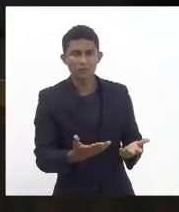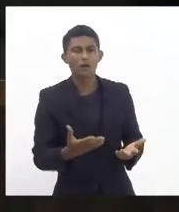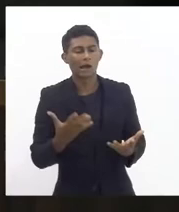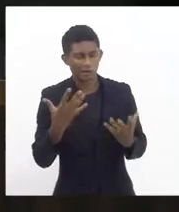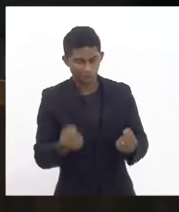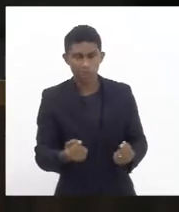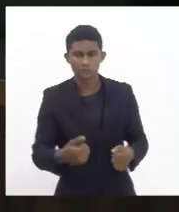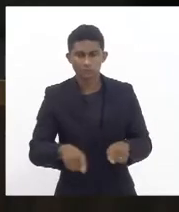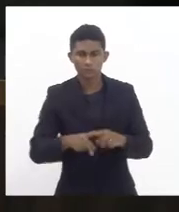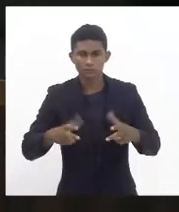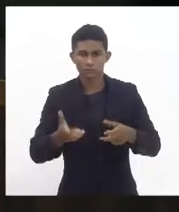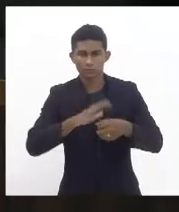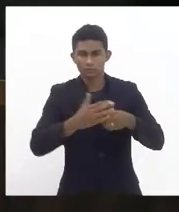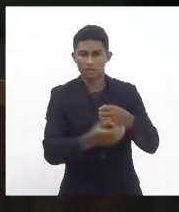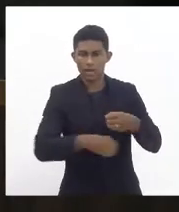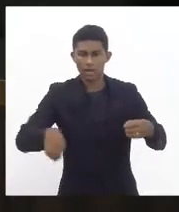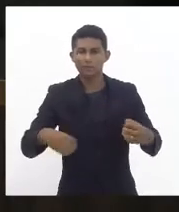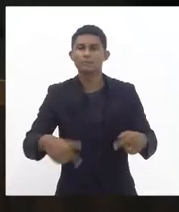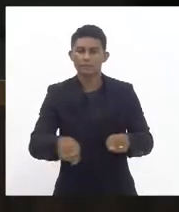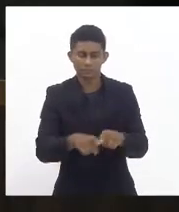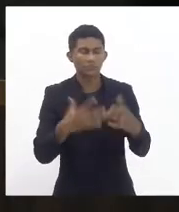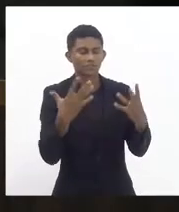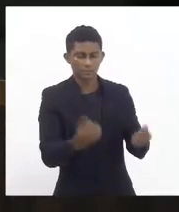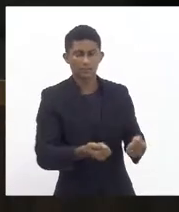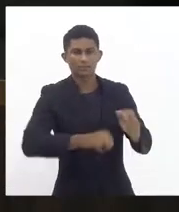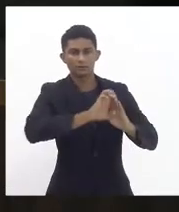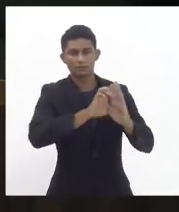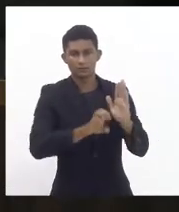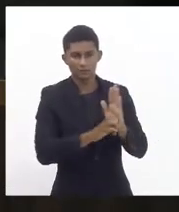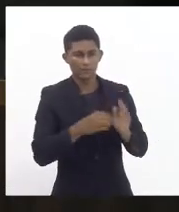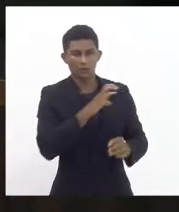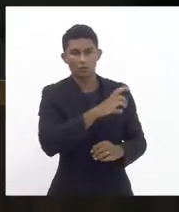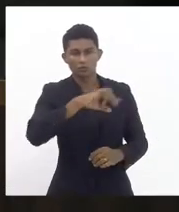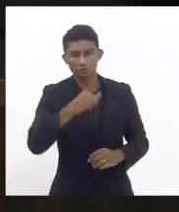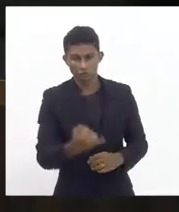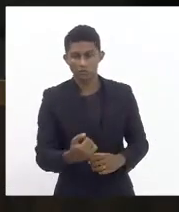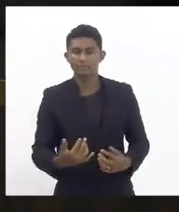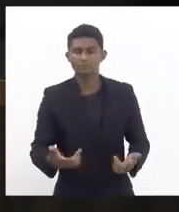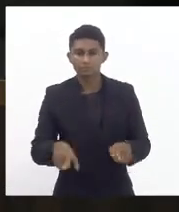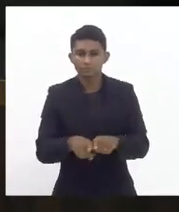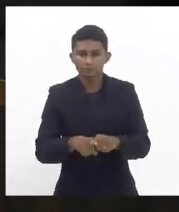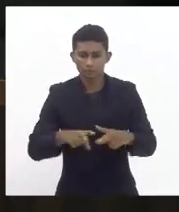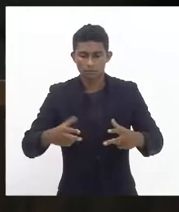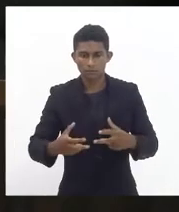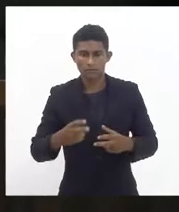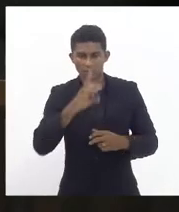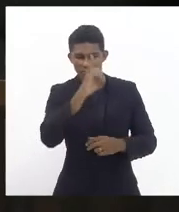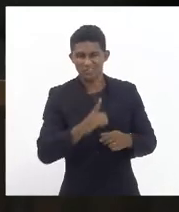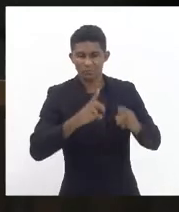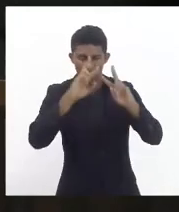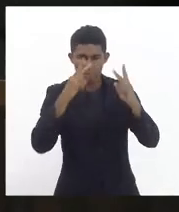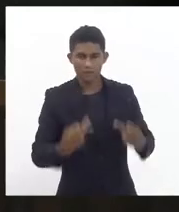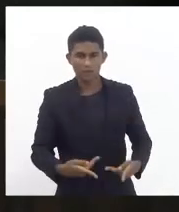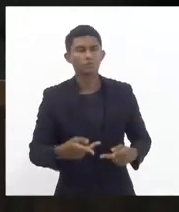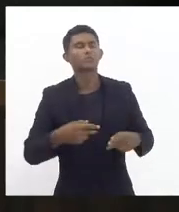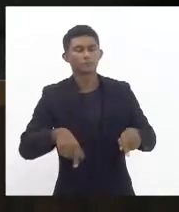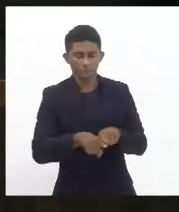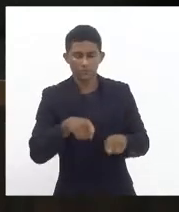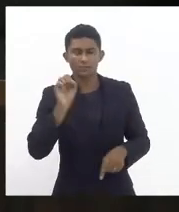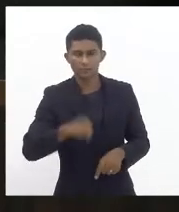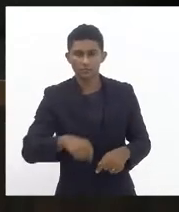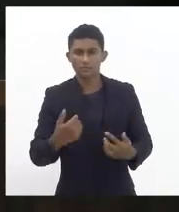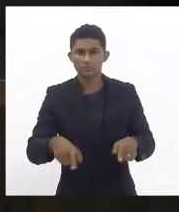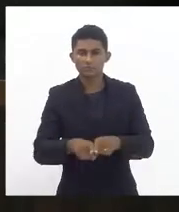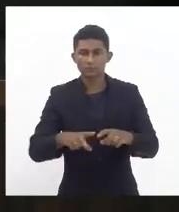favoráveis saneamento ambiental favorável com as emendas da comissão de concessão de Justiça de defesa dos Direitos Humanos cidadania favorável e de orçamento